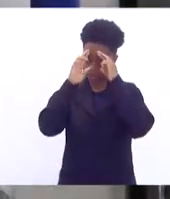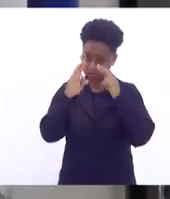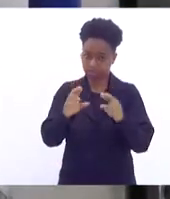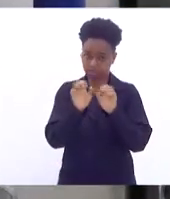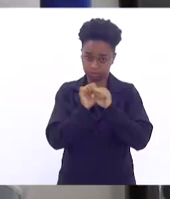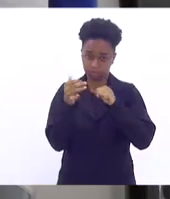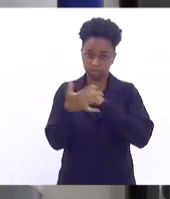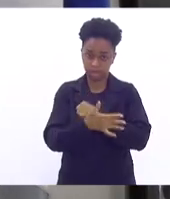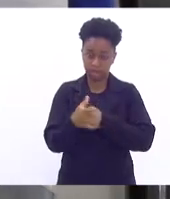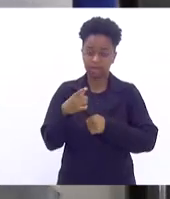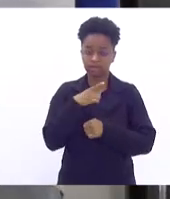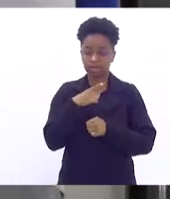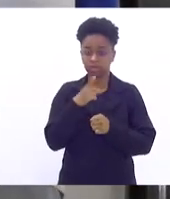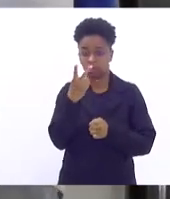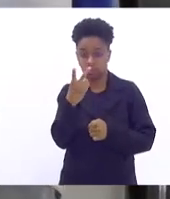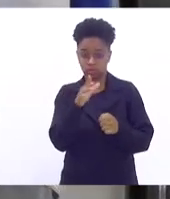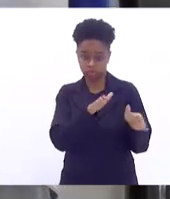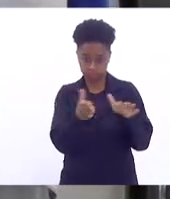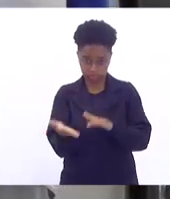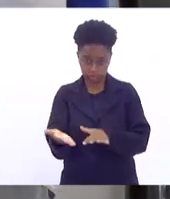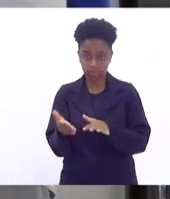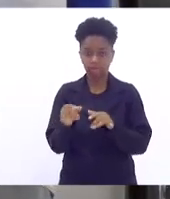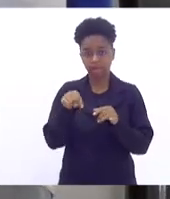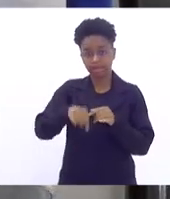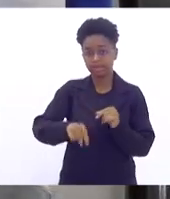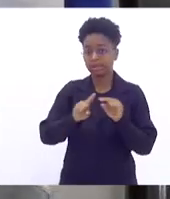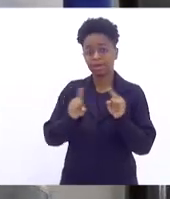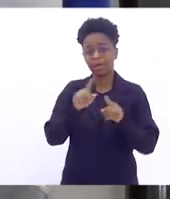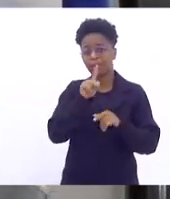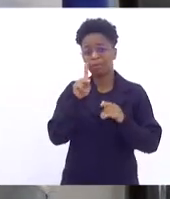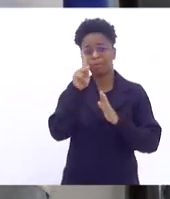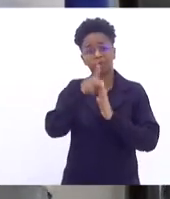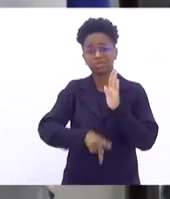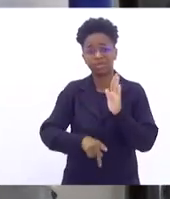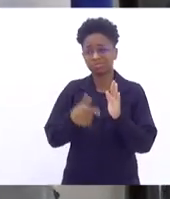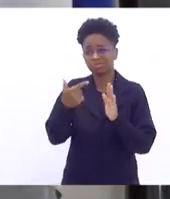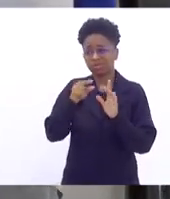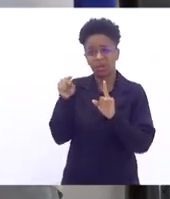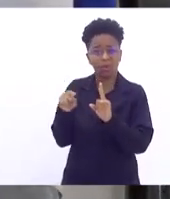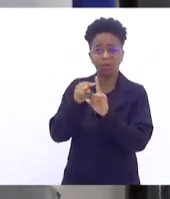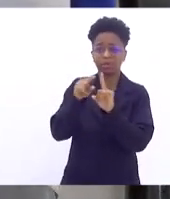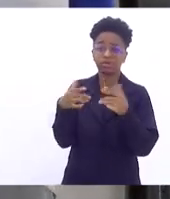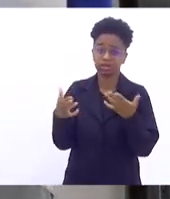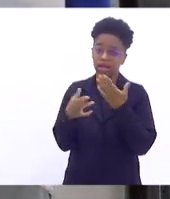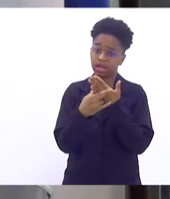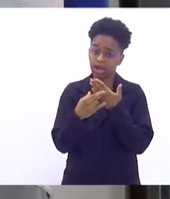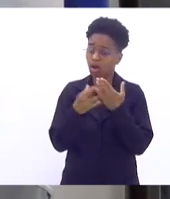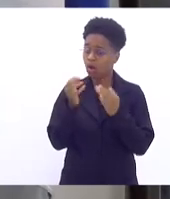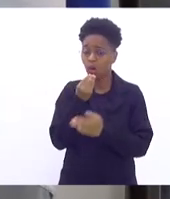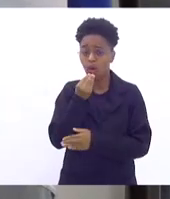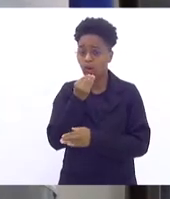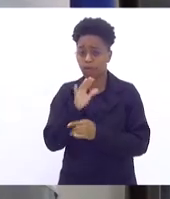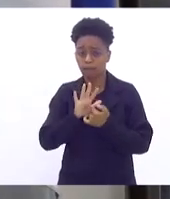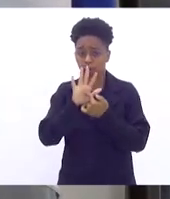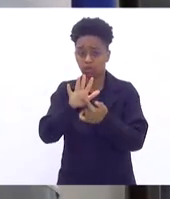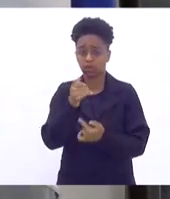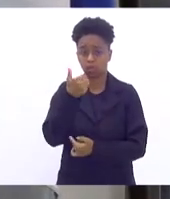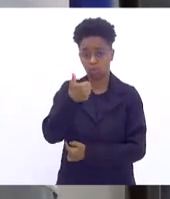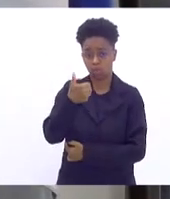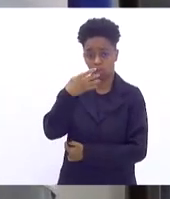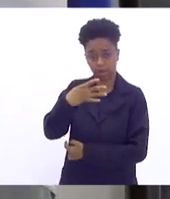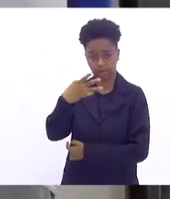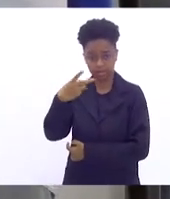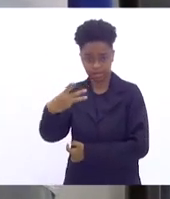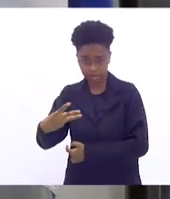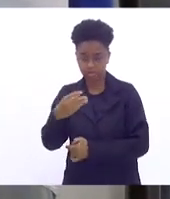perdemos dois colegas nessa casa só que esses projetos definitivamente perderam o objeto e o Regimento é claro o 43 do Regimento ele